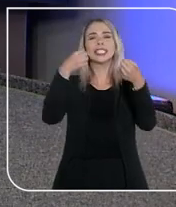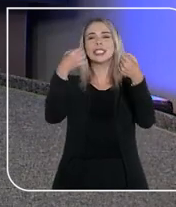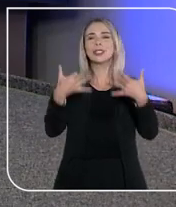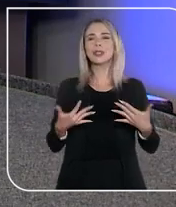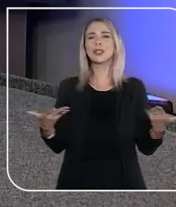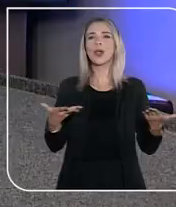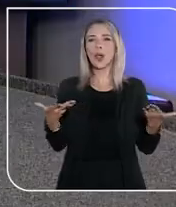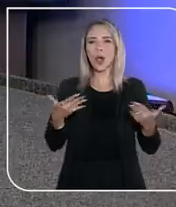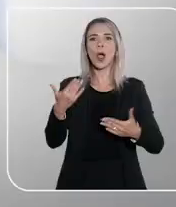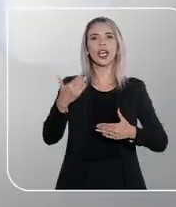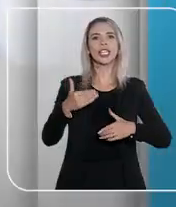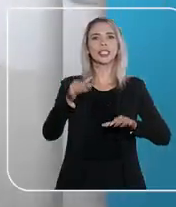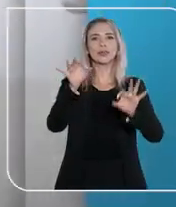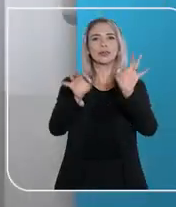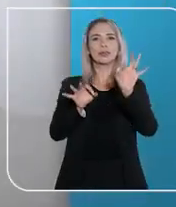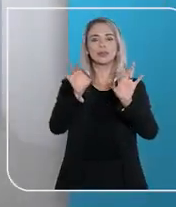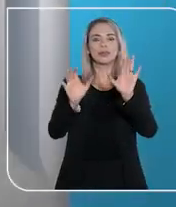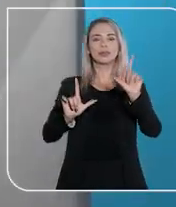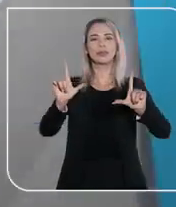Entender Direito de hoje.